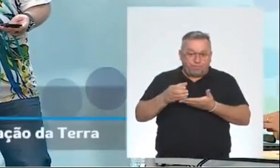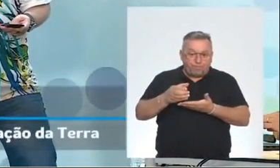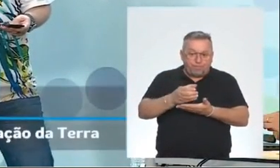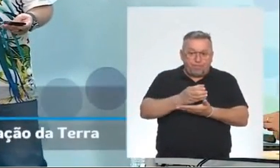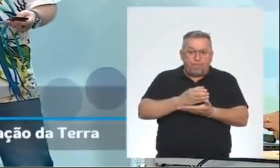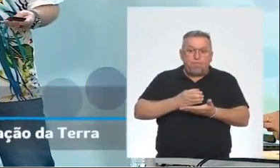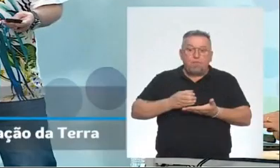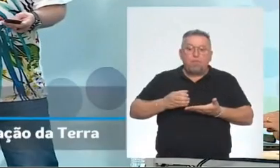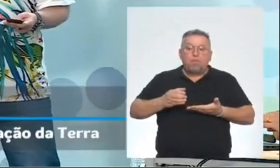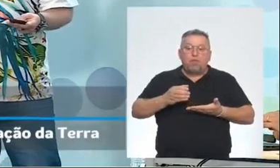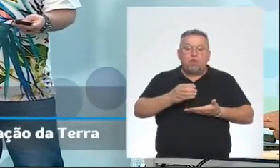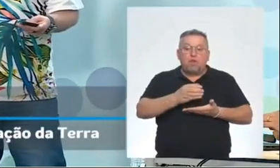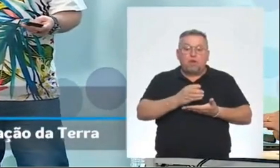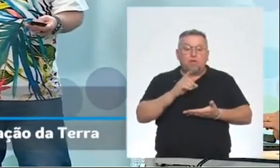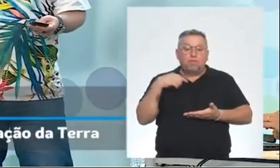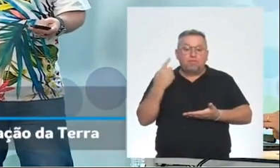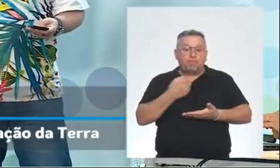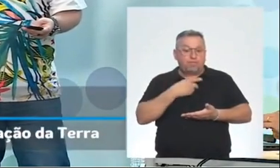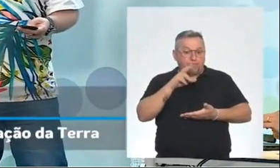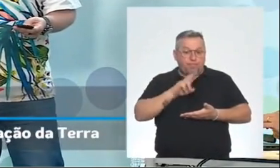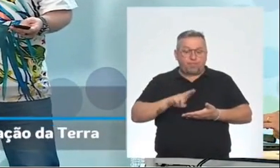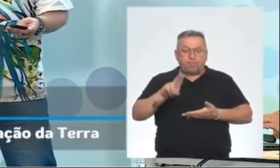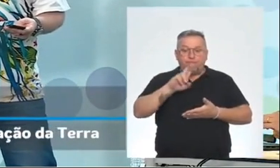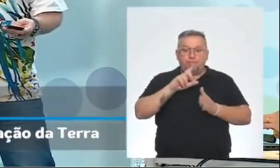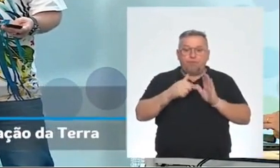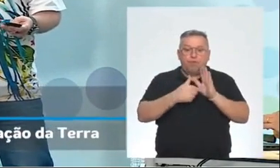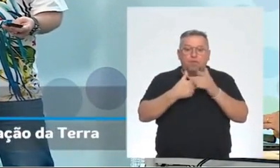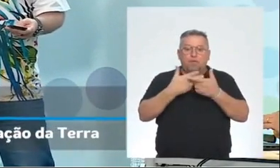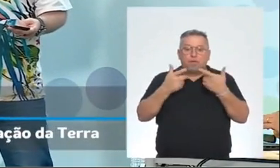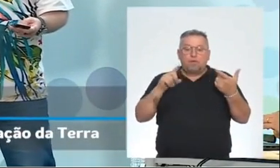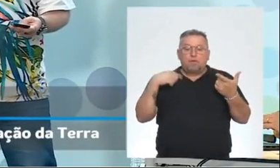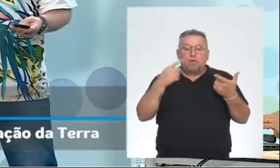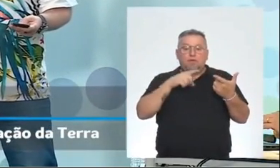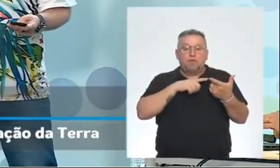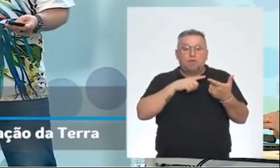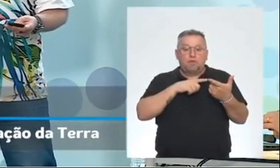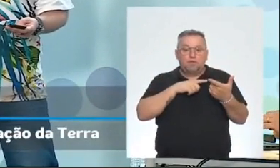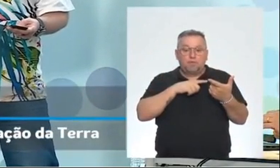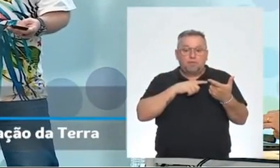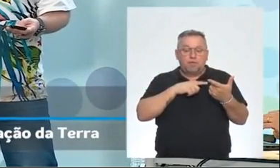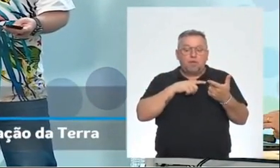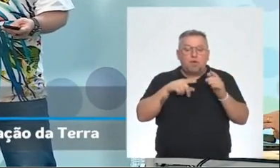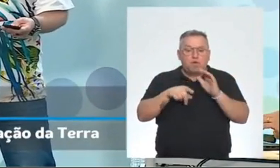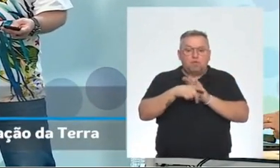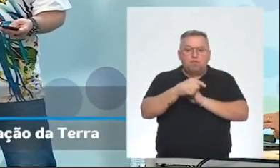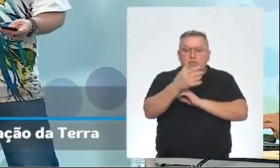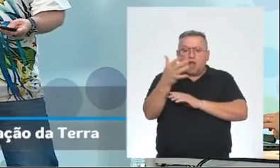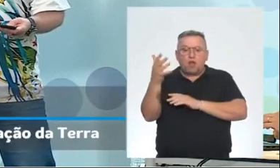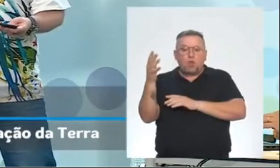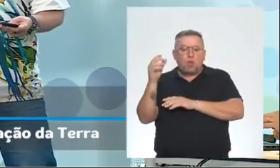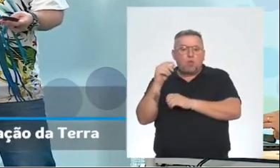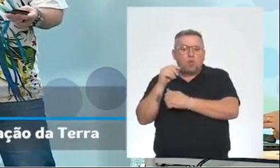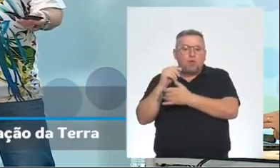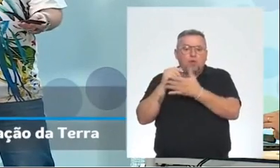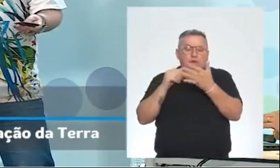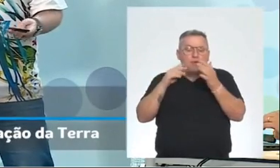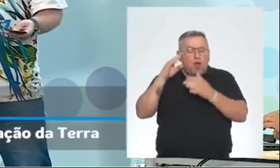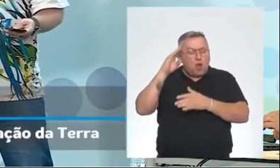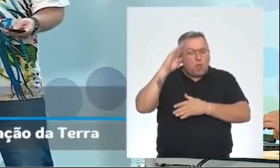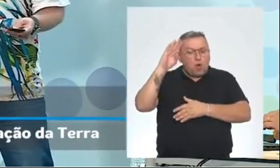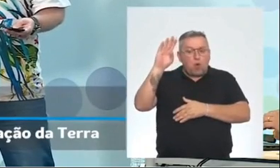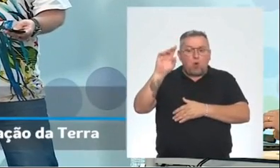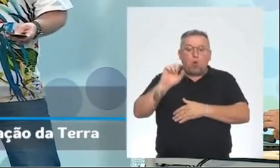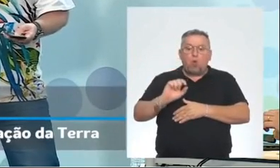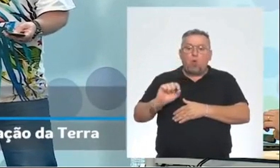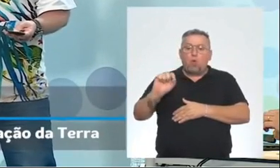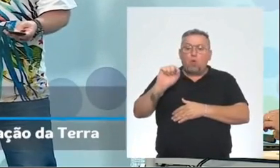que nós utilizamos é principalmente para mostrar elementos que nós temos da natureza, principalmente quando falamos